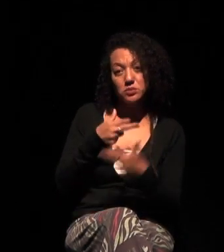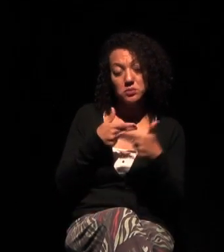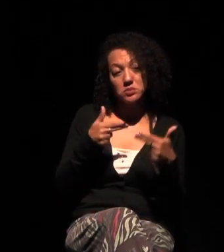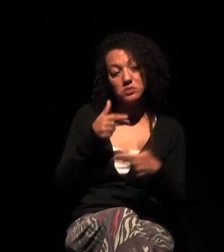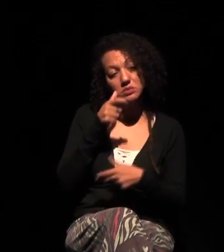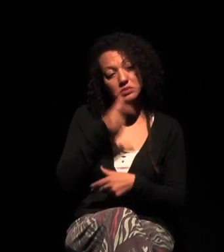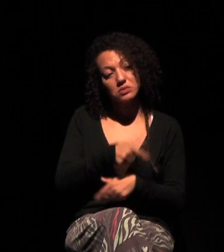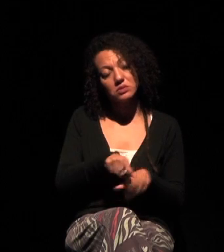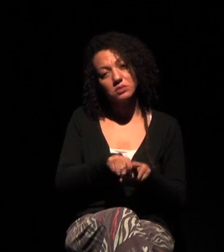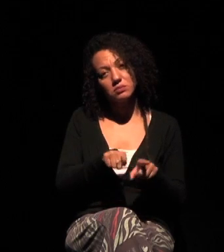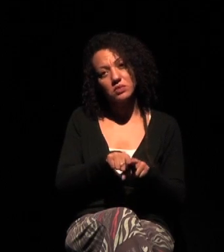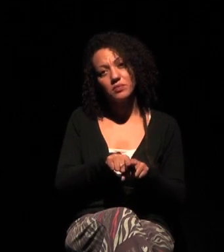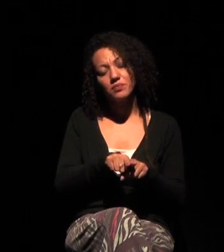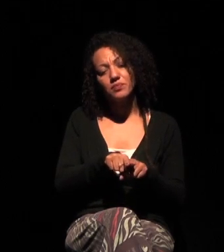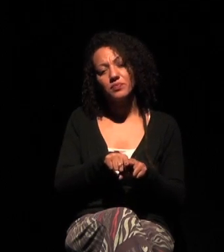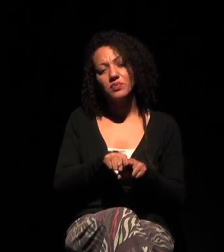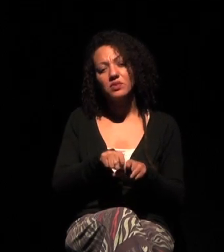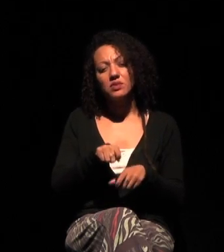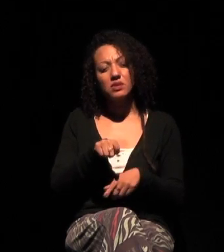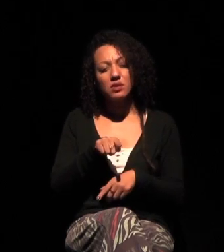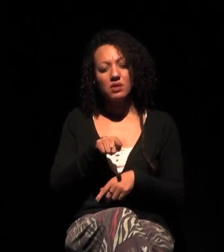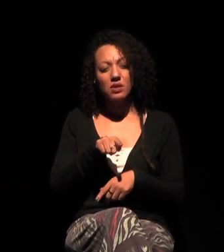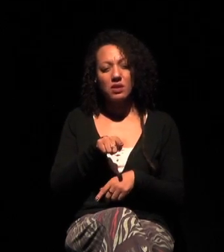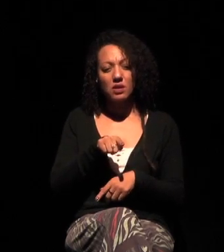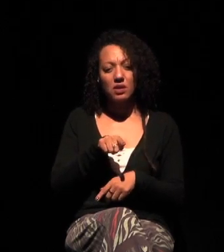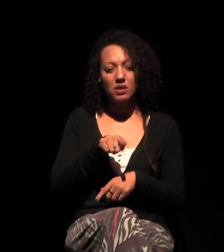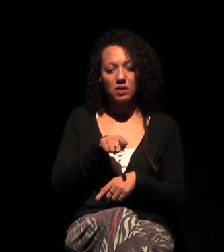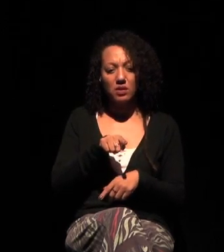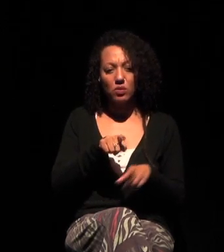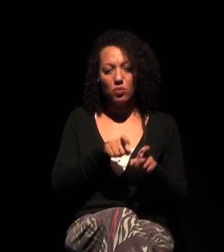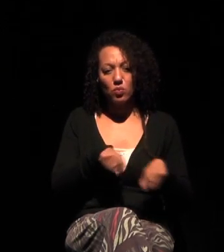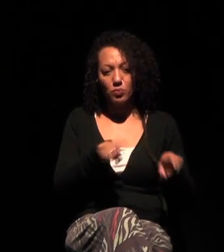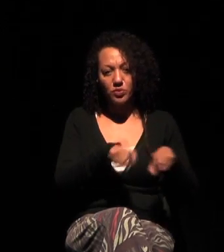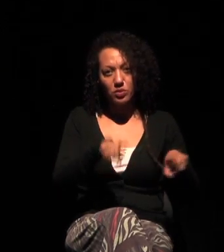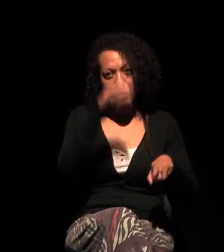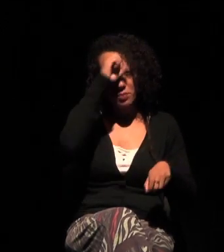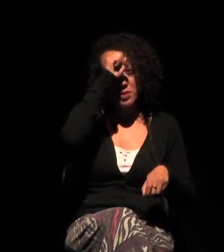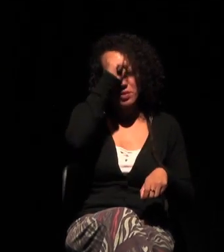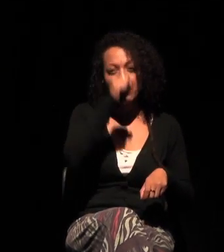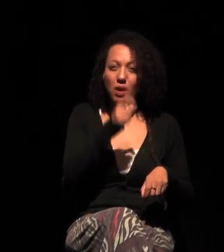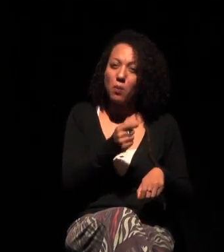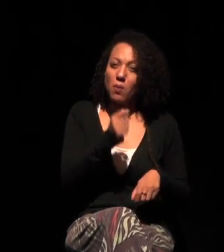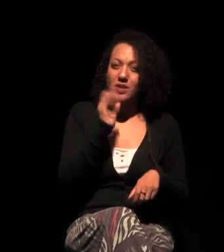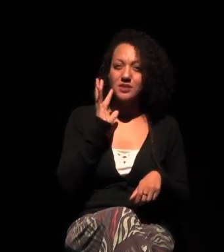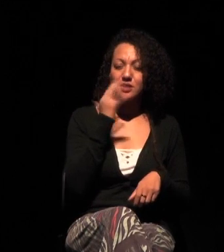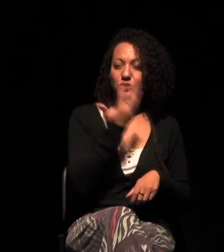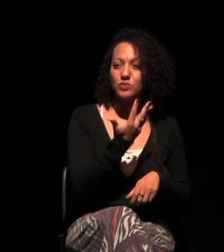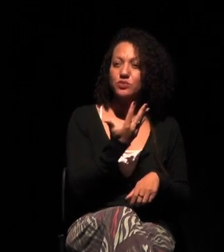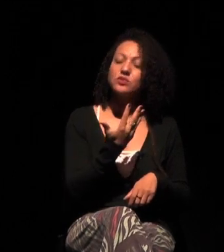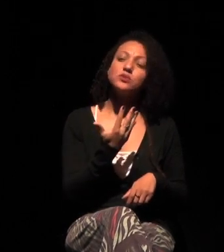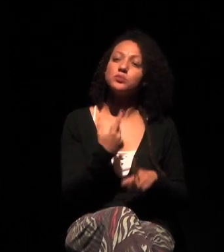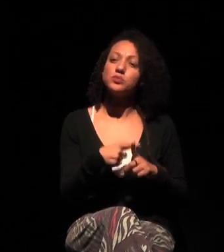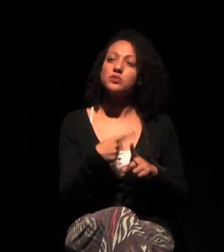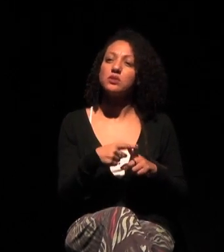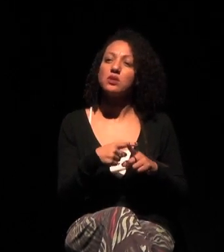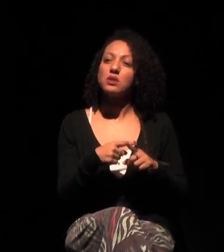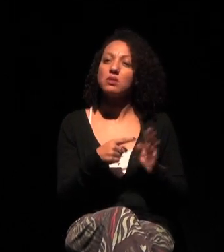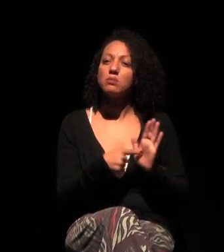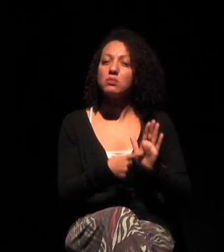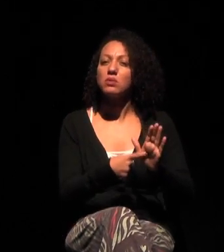machine learning está mais ou menos resolvido que temos que resolver as outras duas a apresentação do duo e nascimento